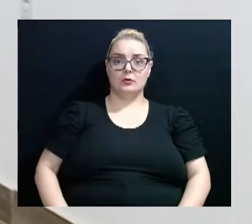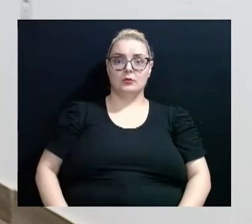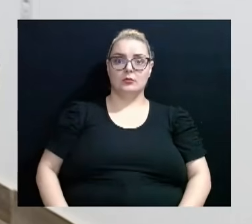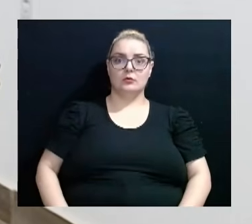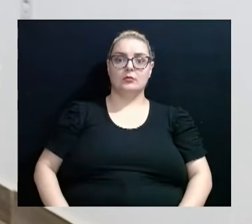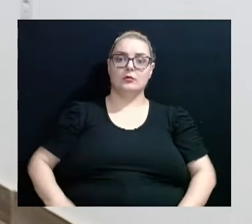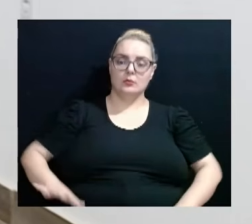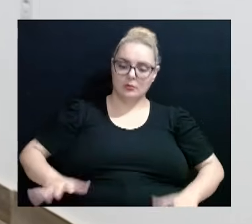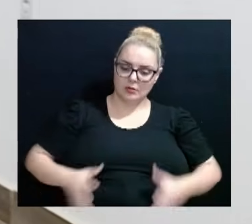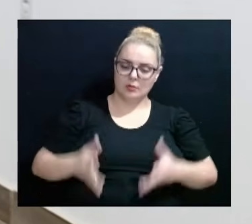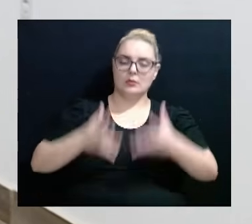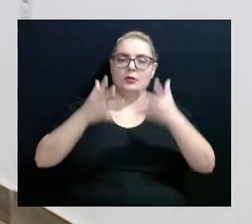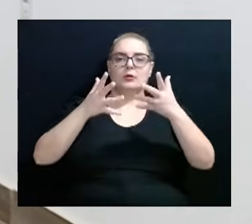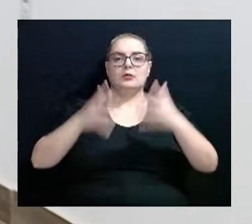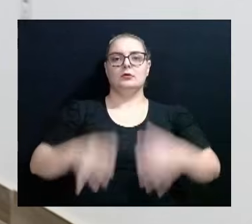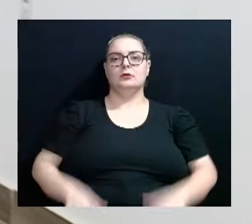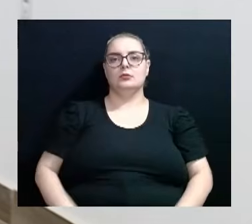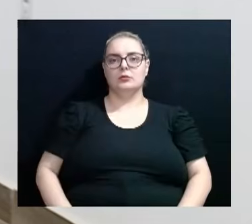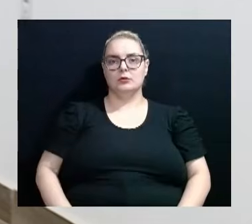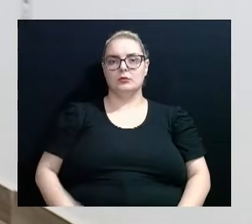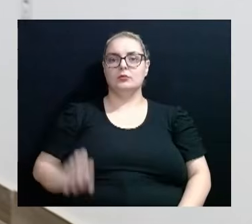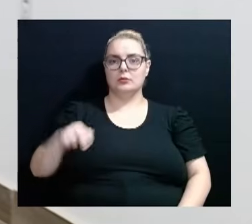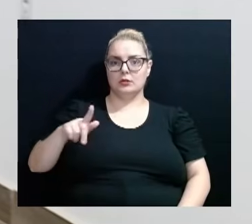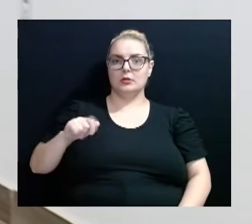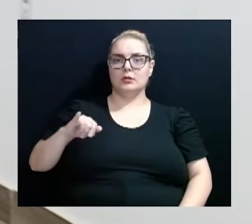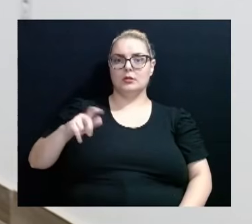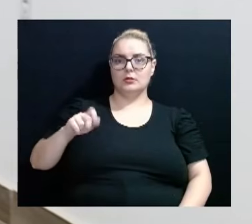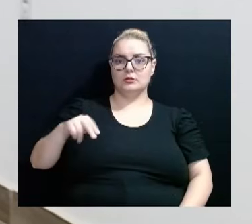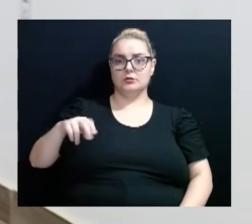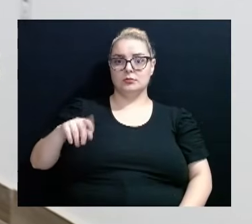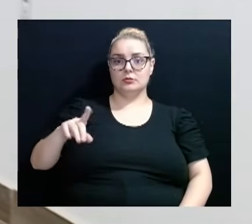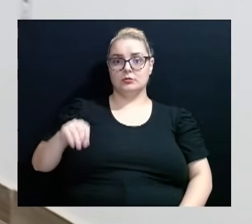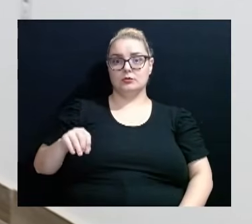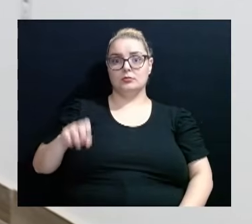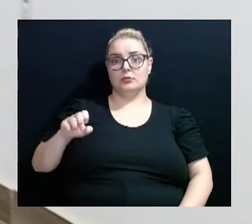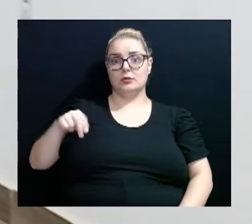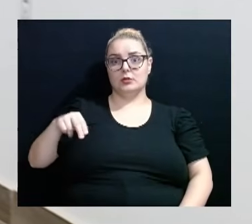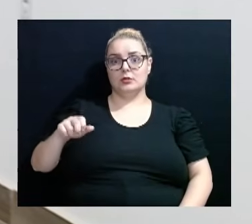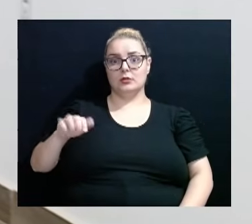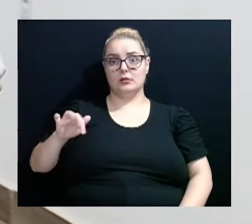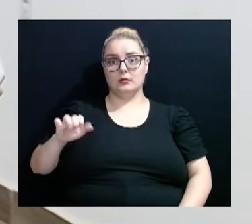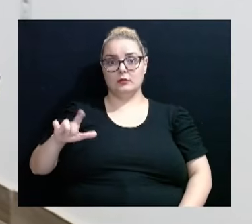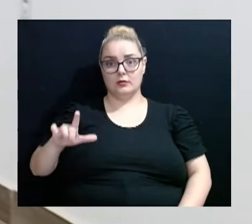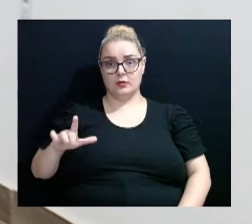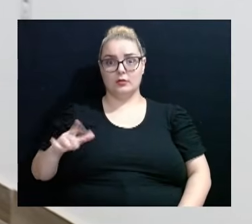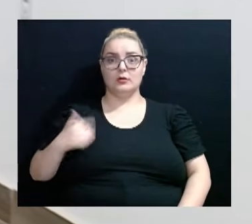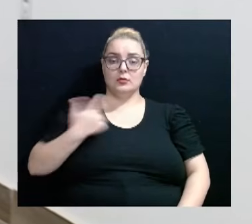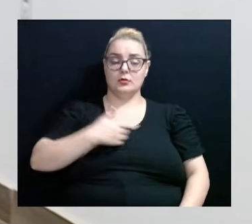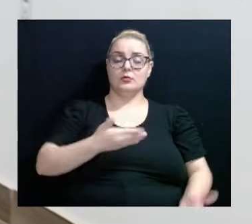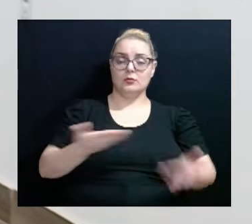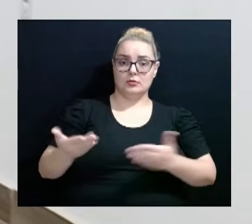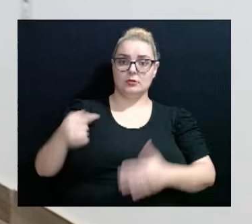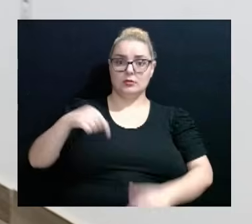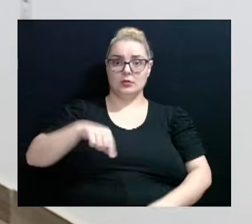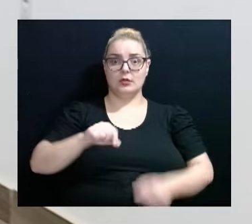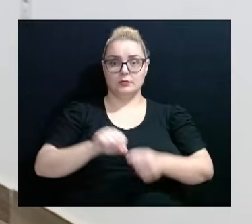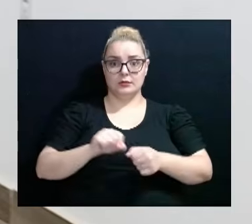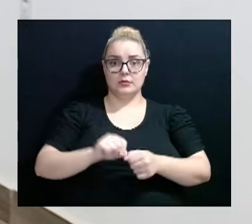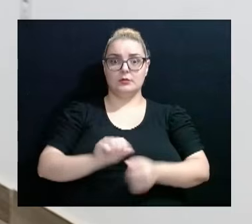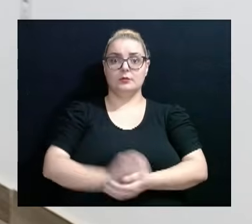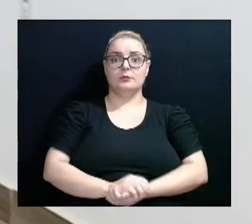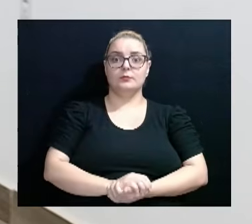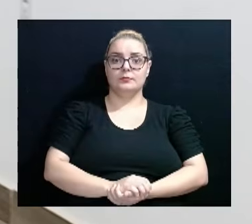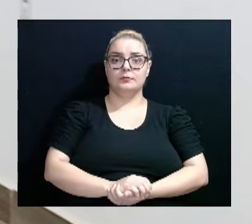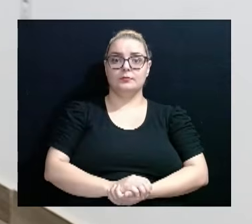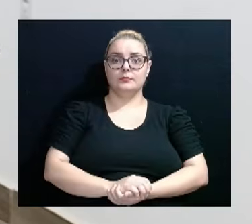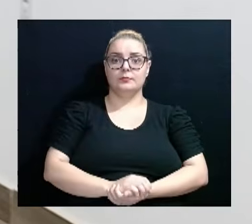do Thanksgiving, do Natal, que são programações locais lá, aqui, inclusive várias